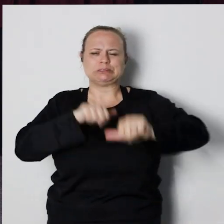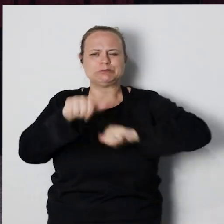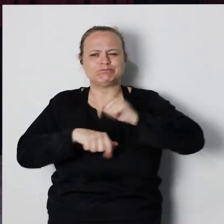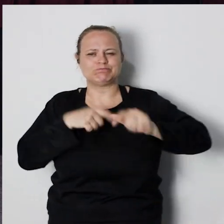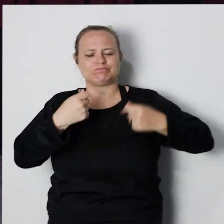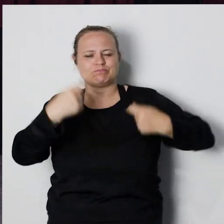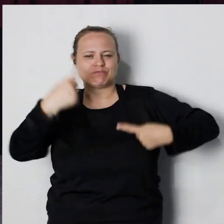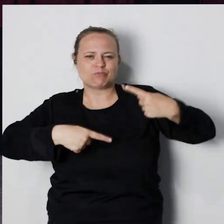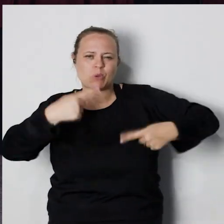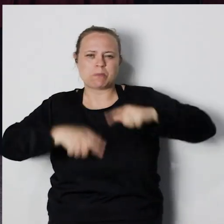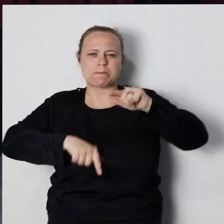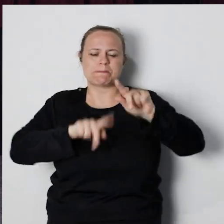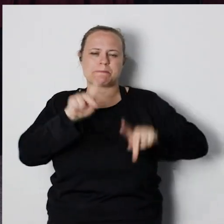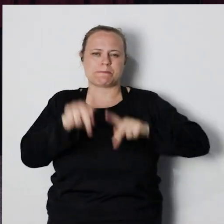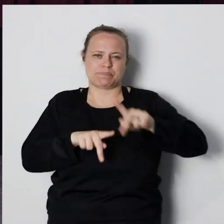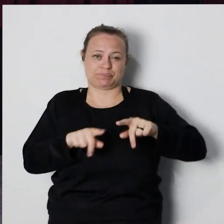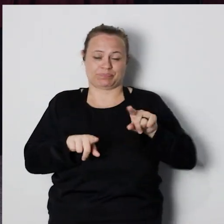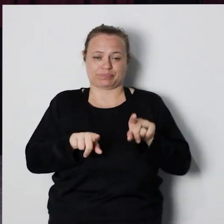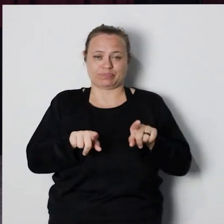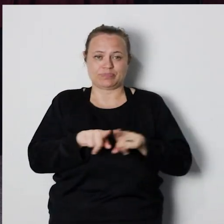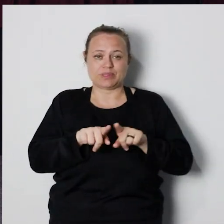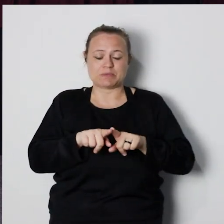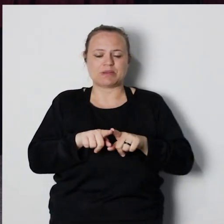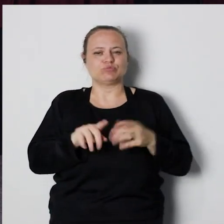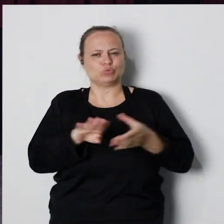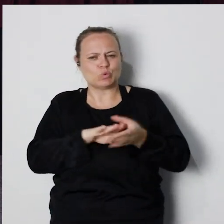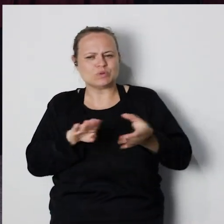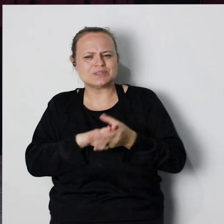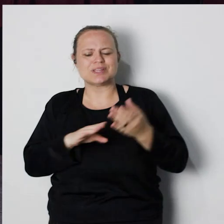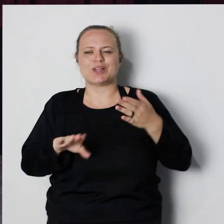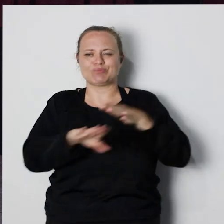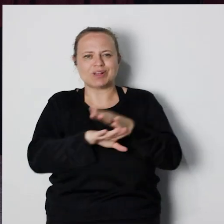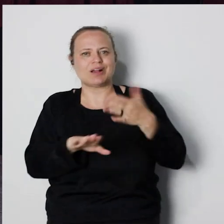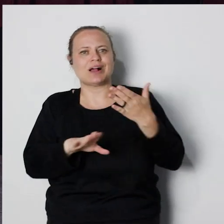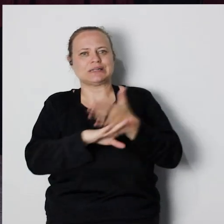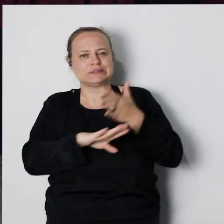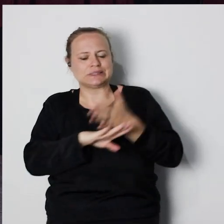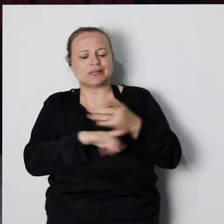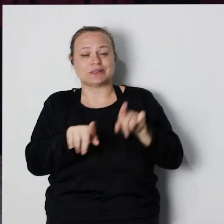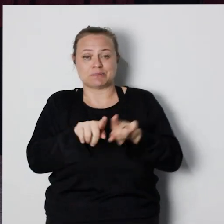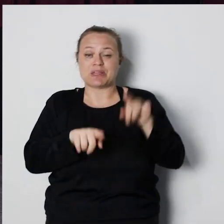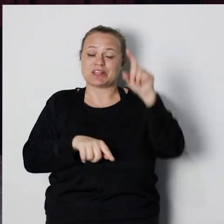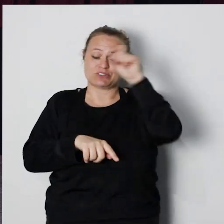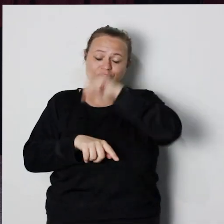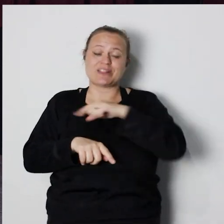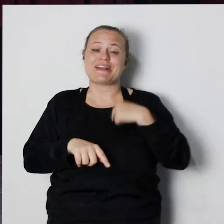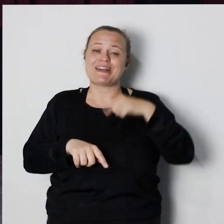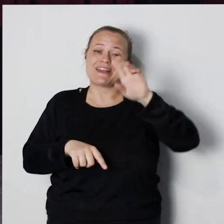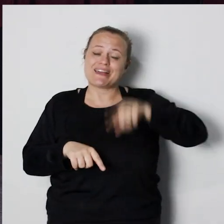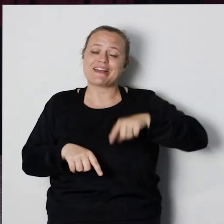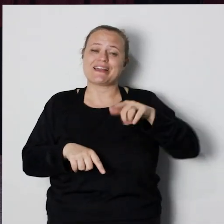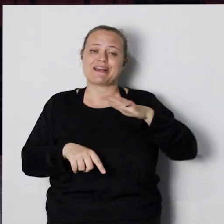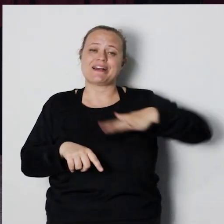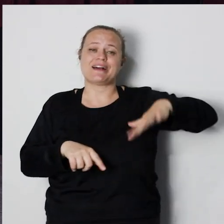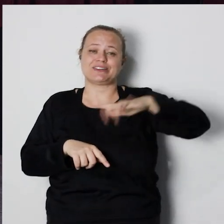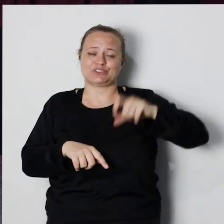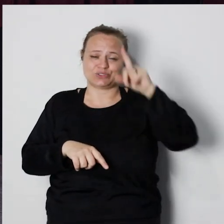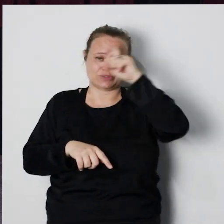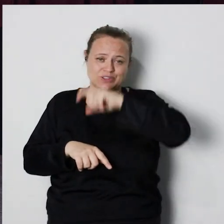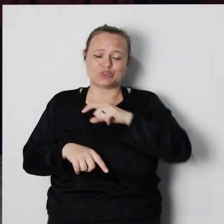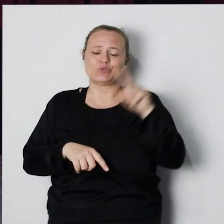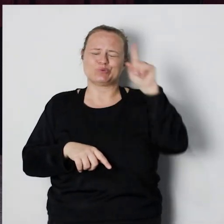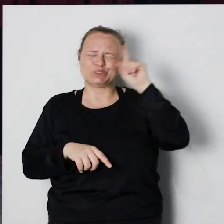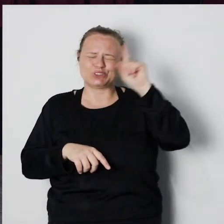políticas públicas. E construir política pública implica essa mobilização política também, buscar suas representações, participar em